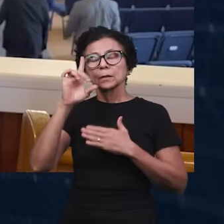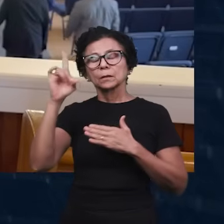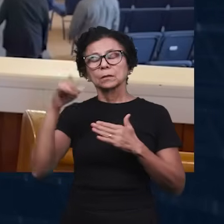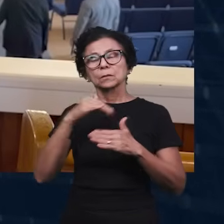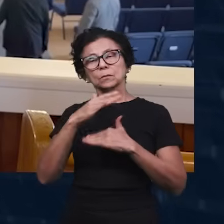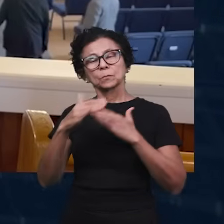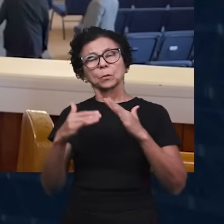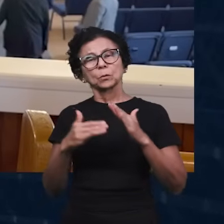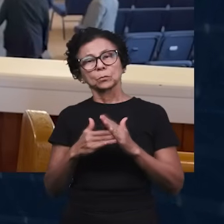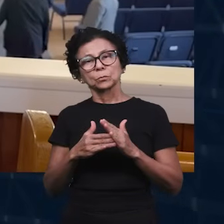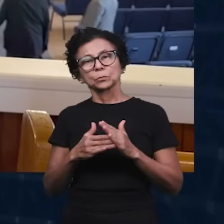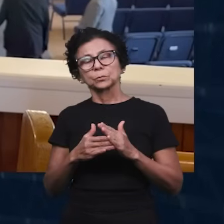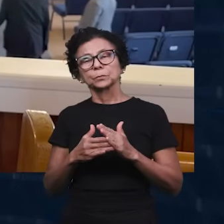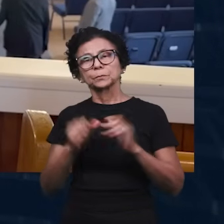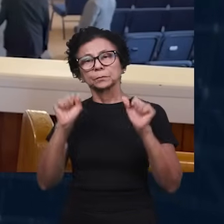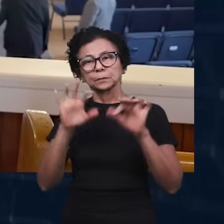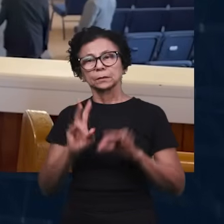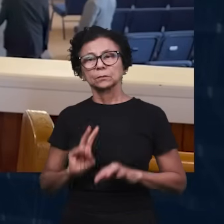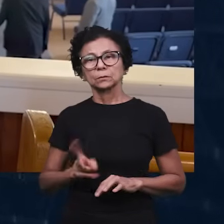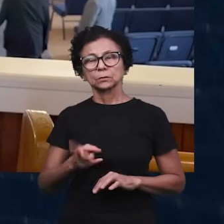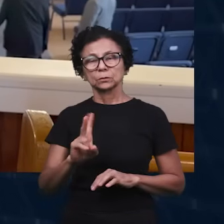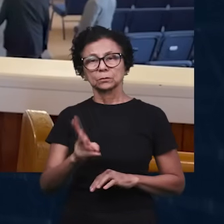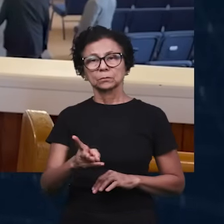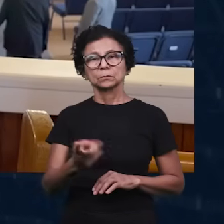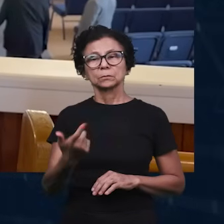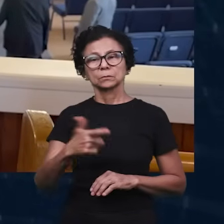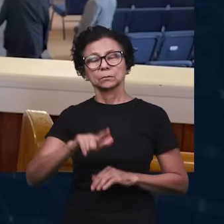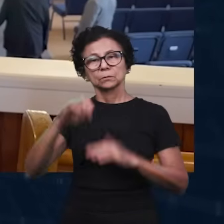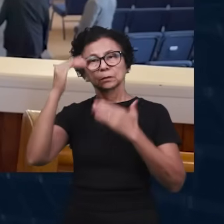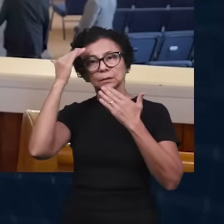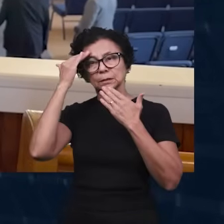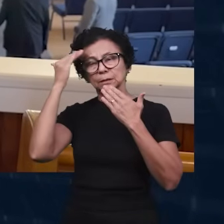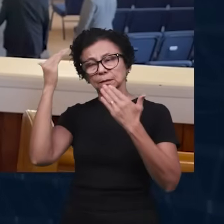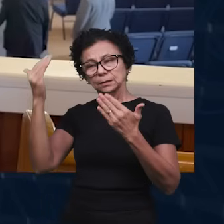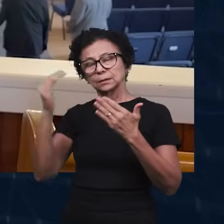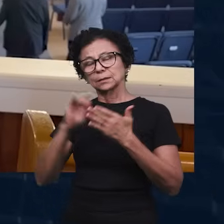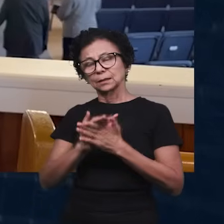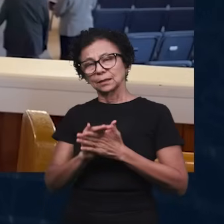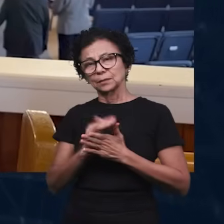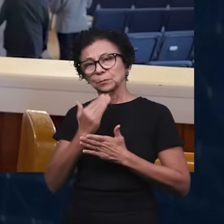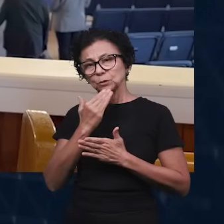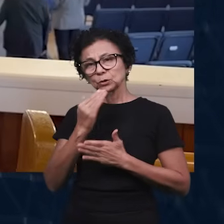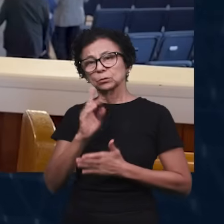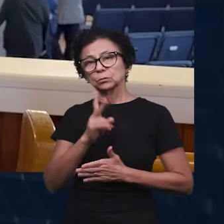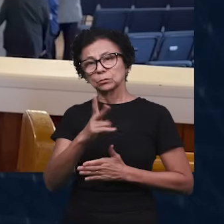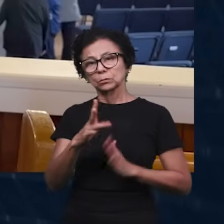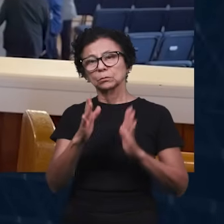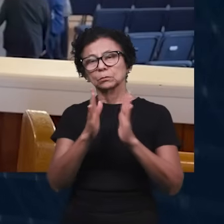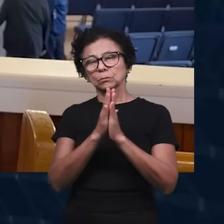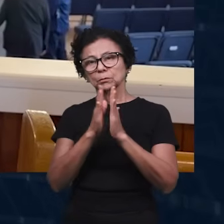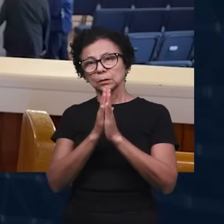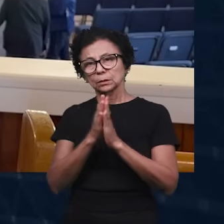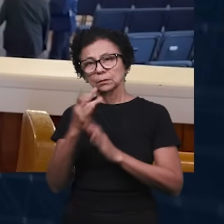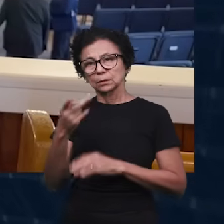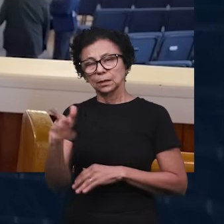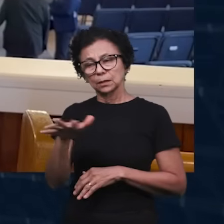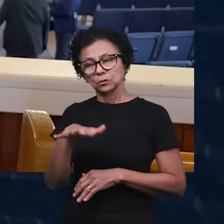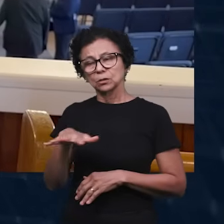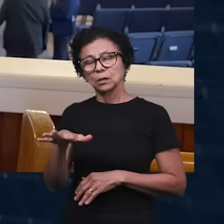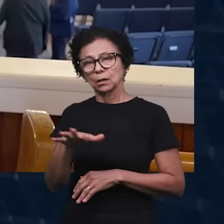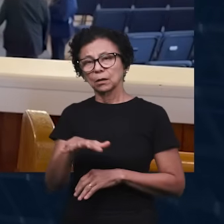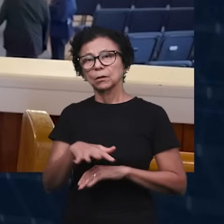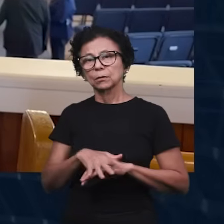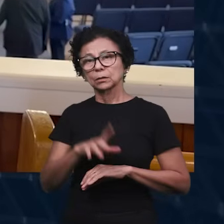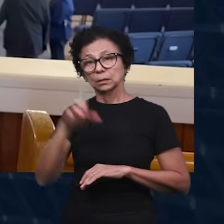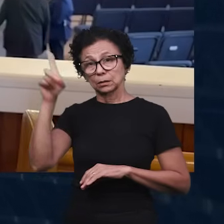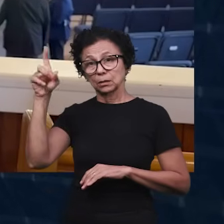fazendo aqui e a bênção continuará. Queremos agradecer novamente e pedir que continuem orando por essa